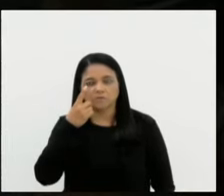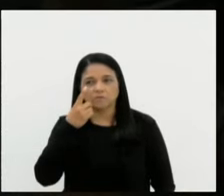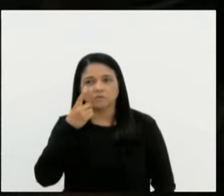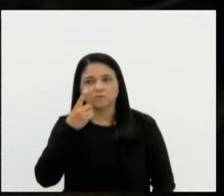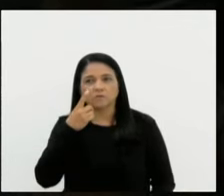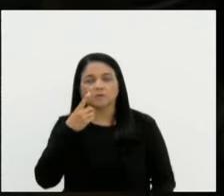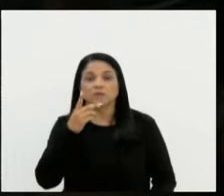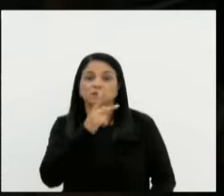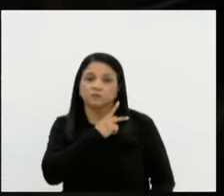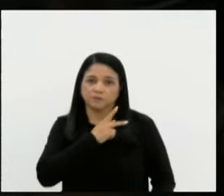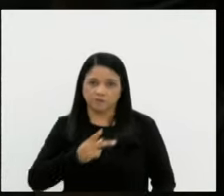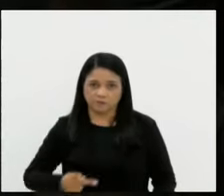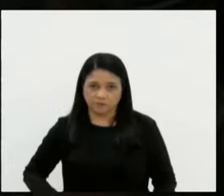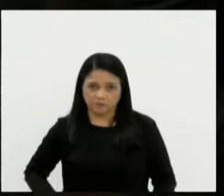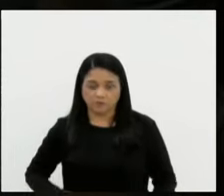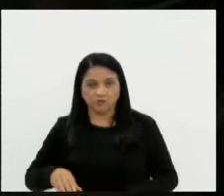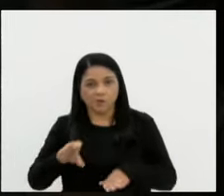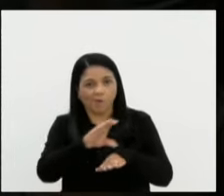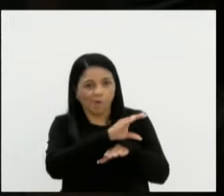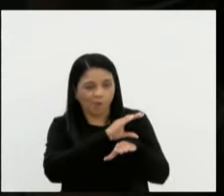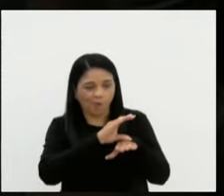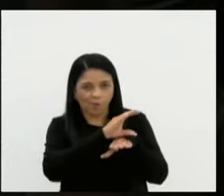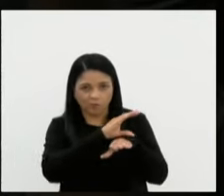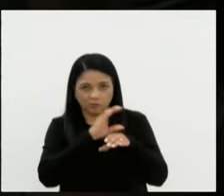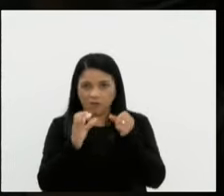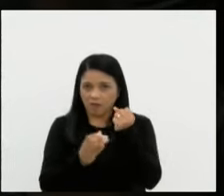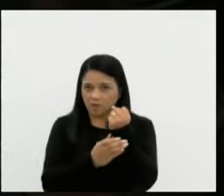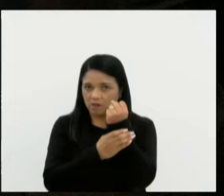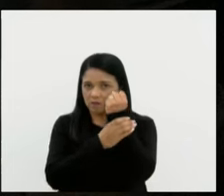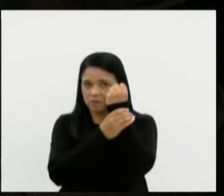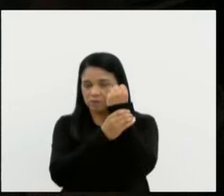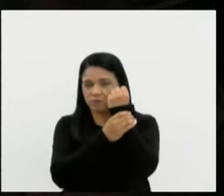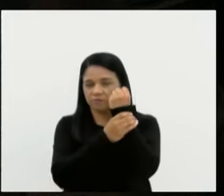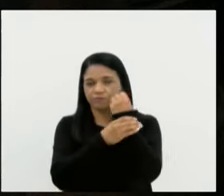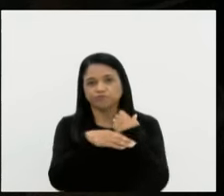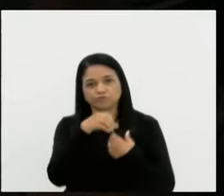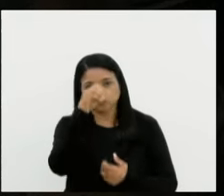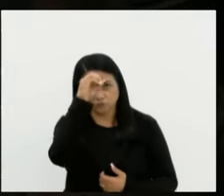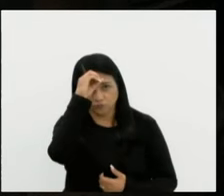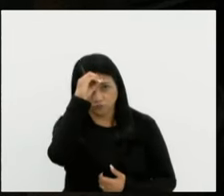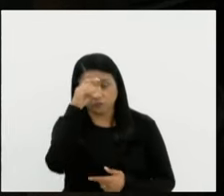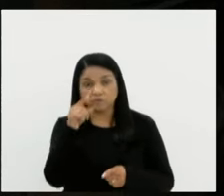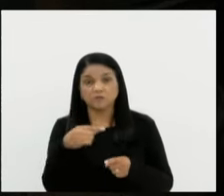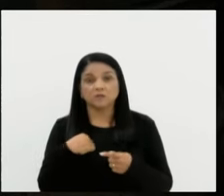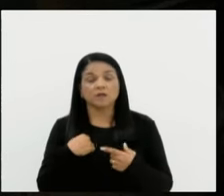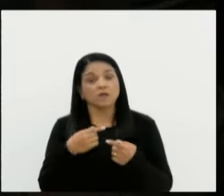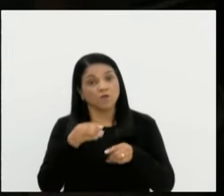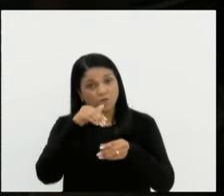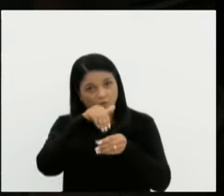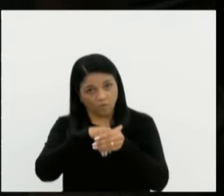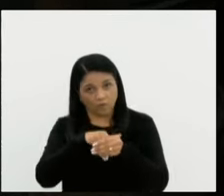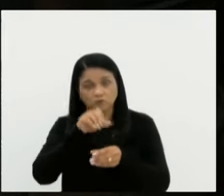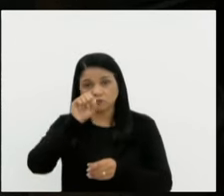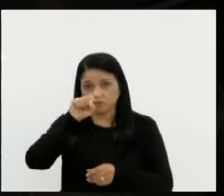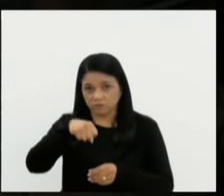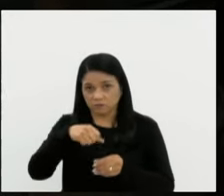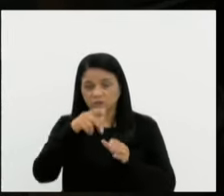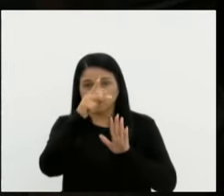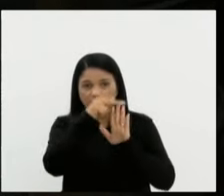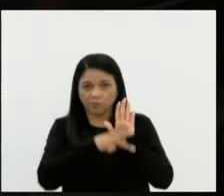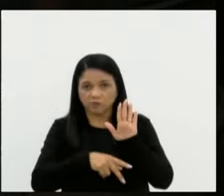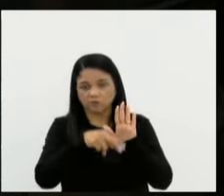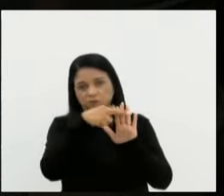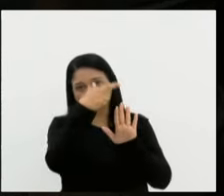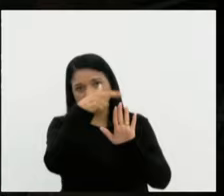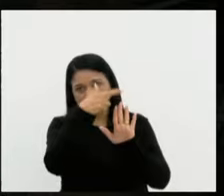Senhor presidente, a Constituição assegura o princípio da inocência. Em consideração a isso, eu voto sim ao projeto de resolução.